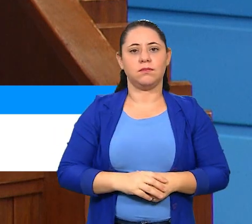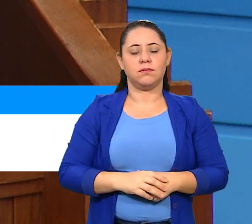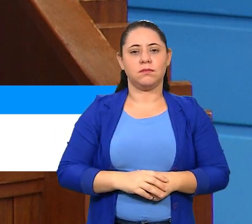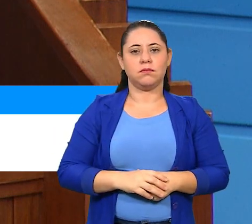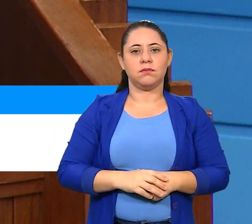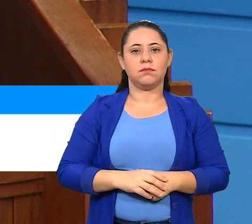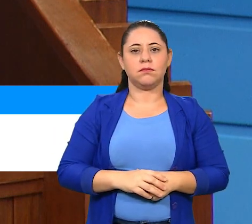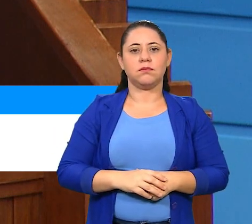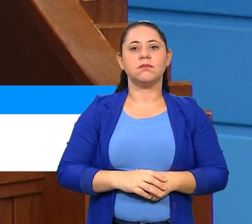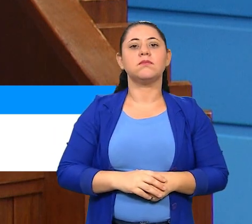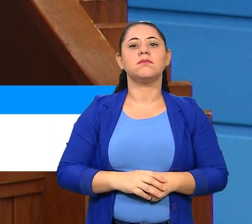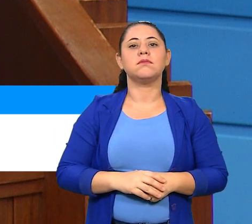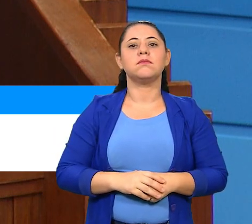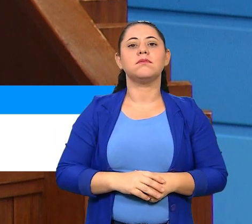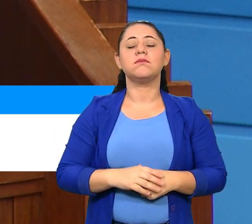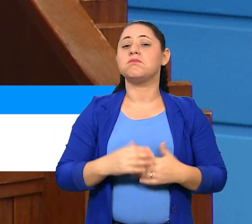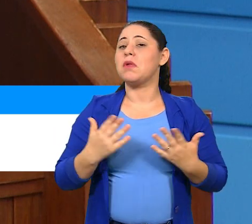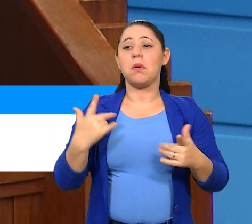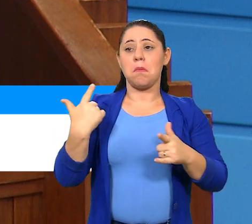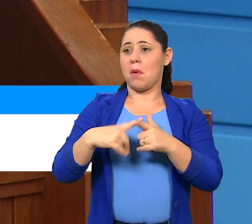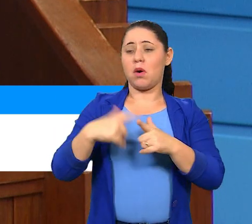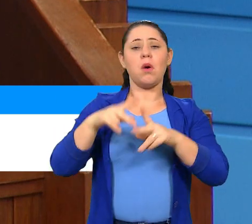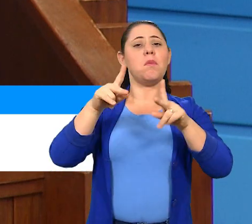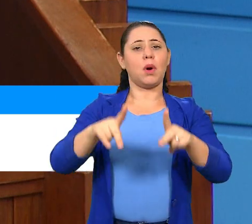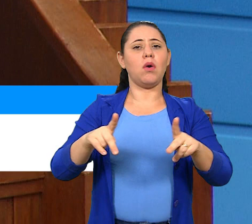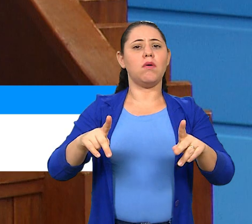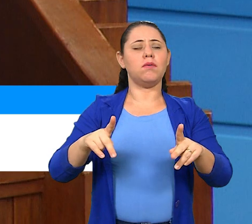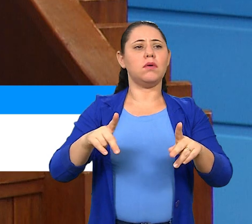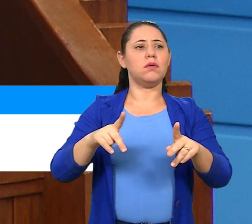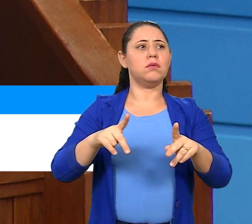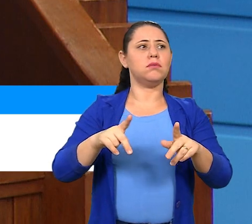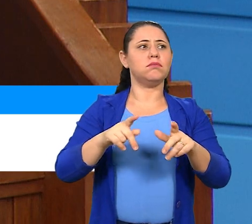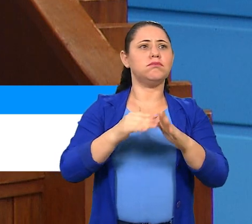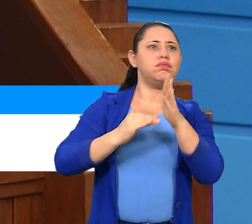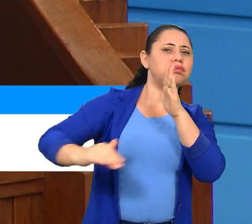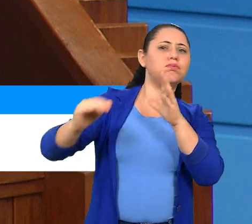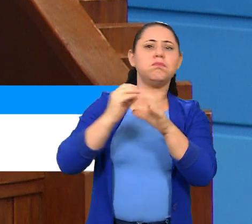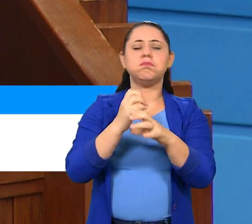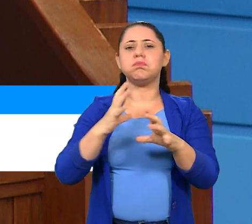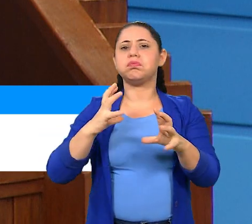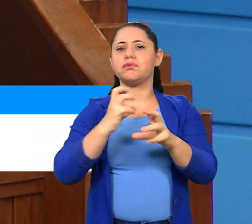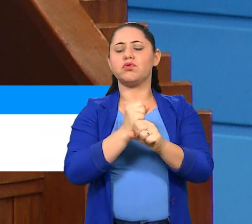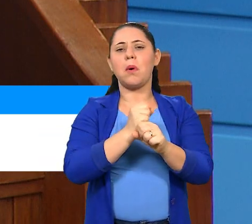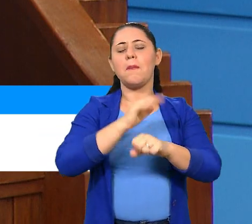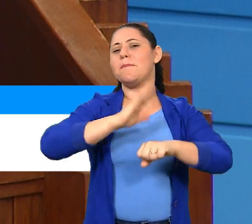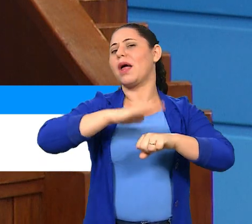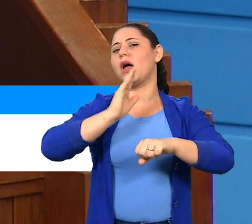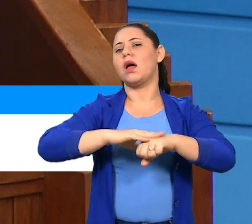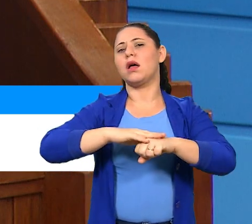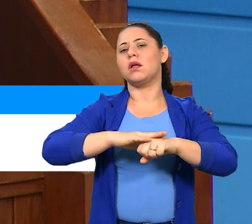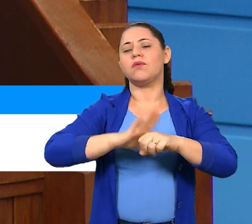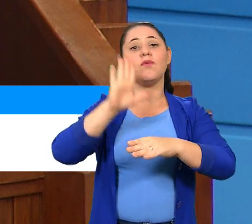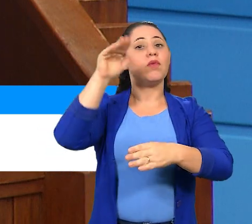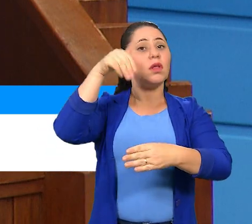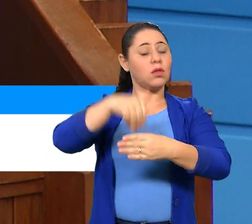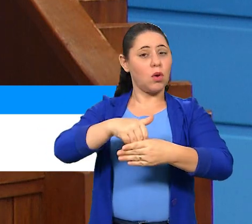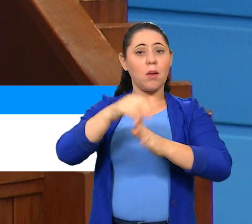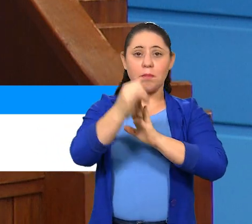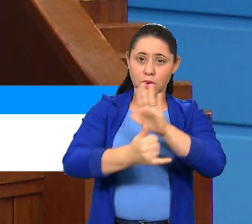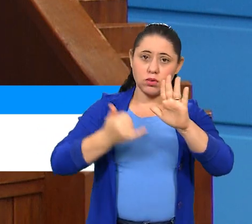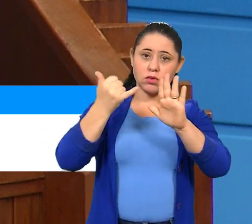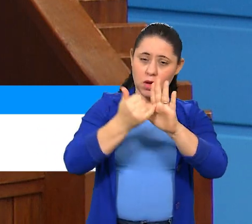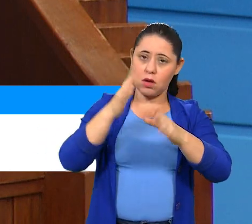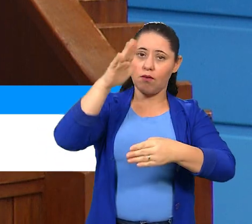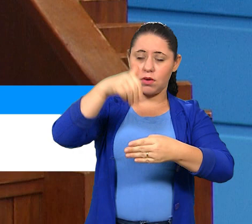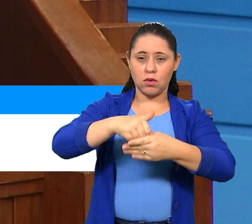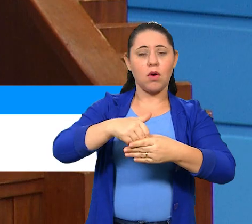que diz a constituição federal E aí não porque o povo a maioria que maioria a maioria ganhou as eleições